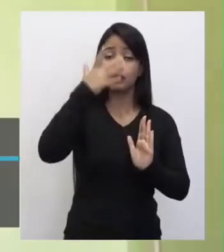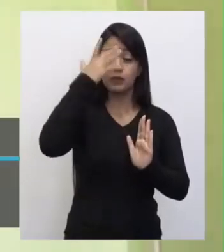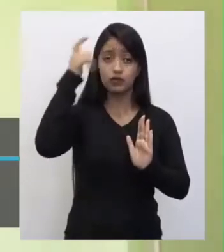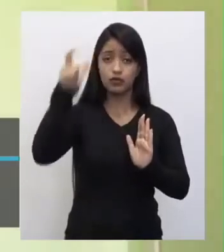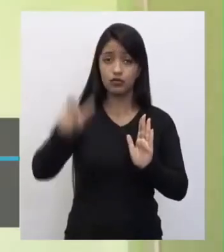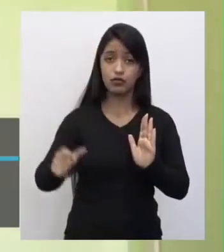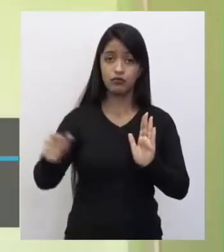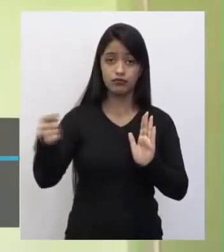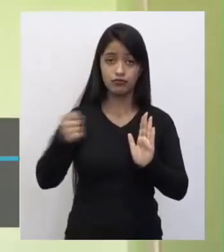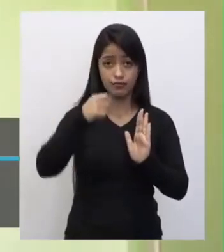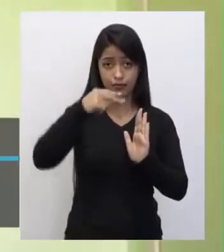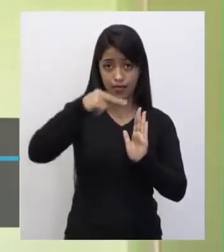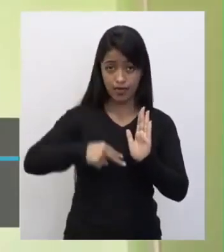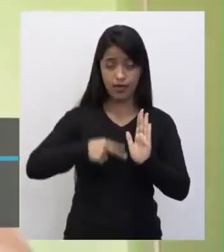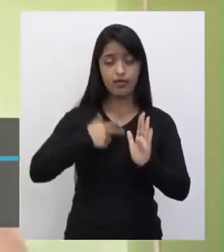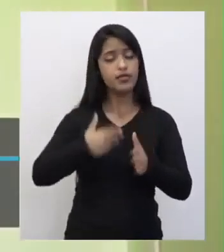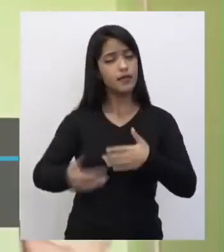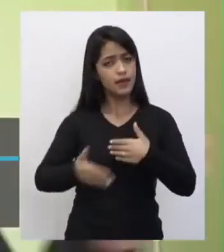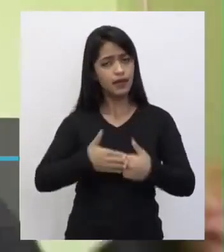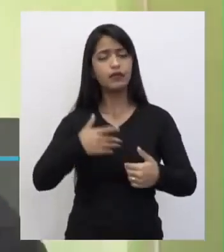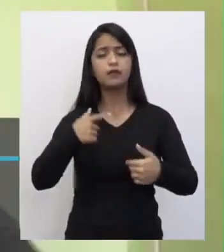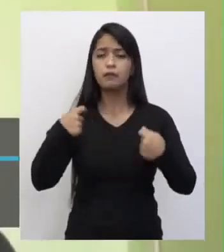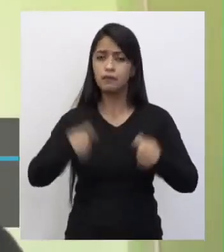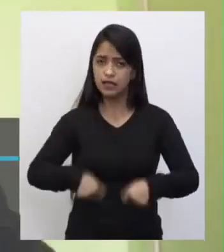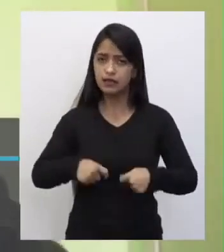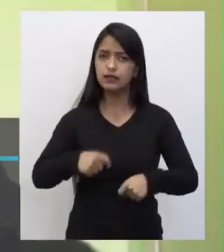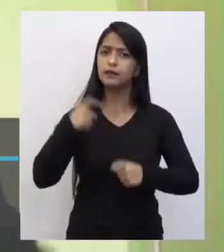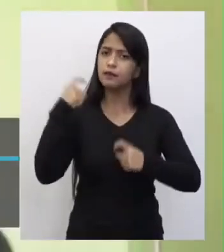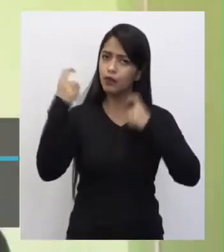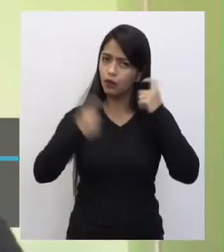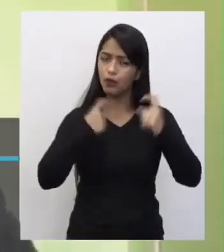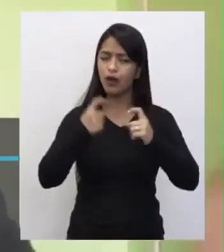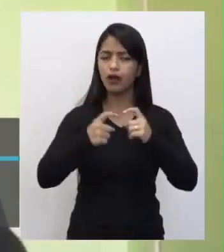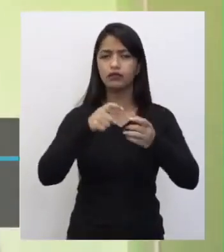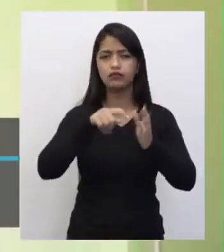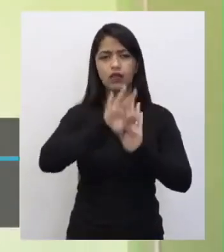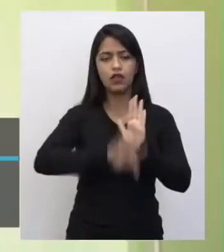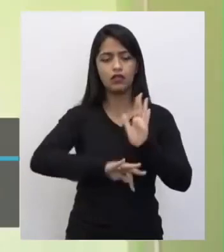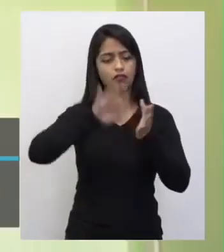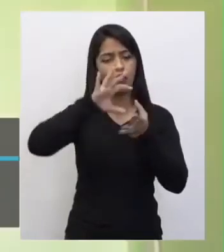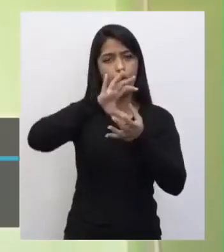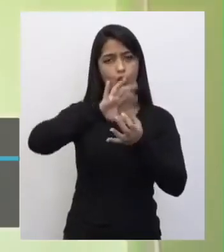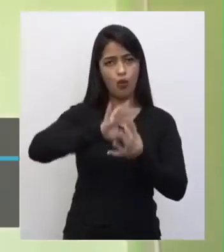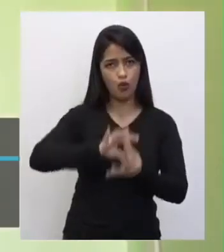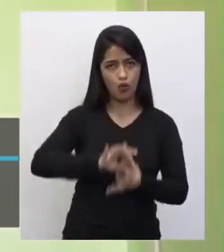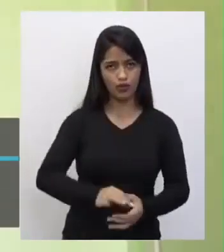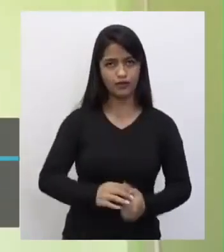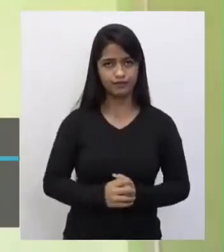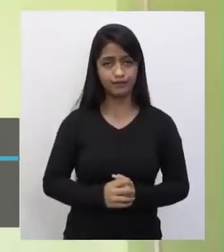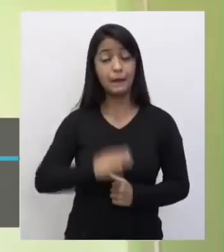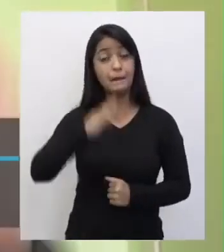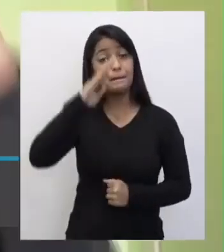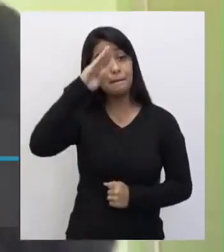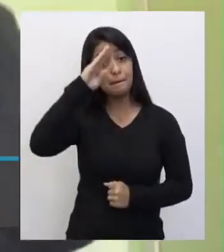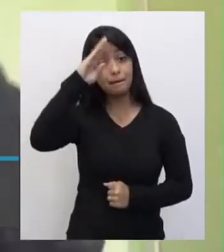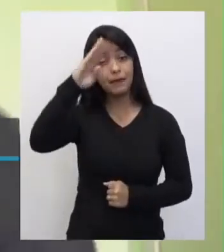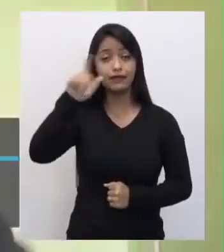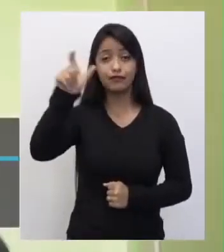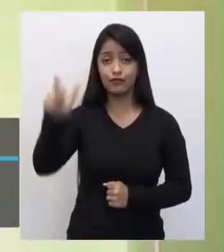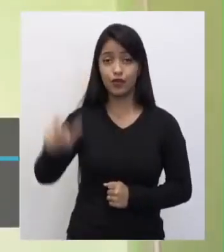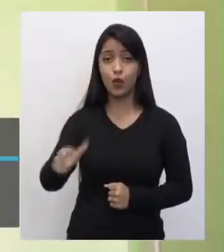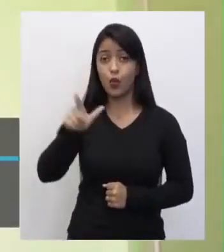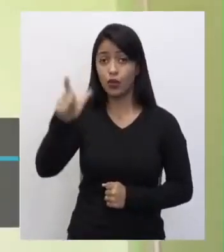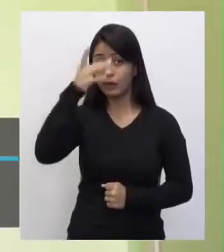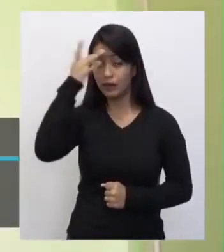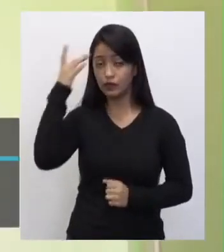quando produzo um texto. Mas, ainda mais quando esse texto será lido por outras pessoas, né?